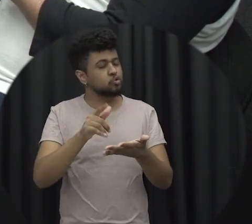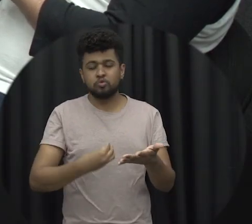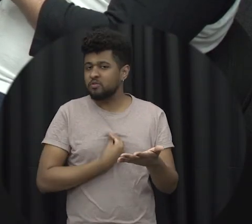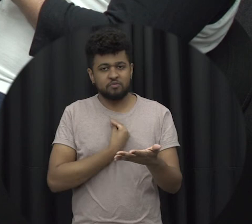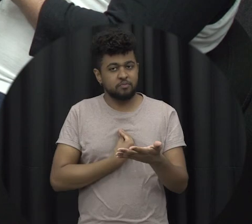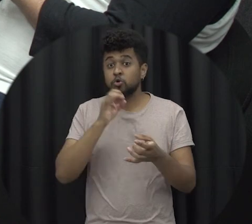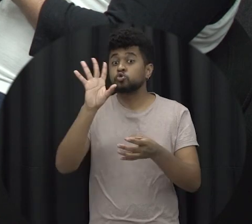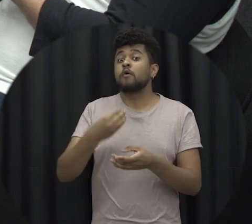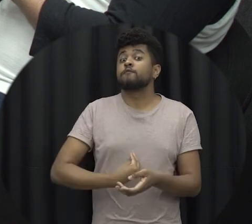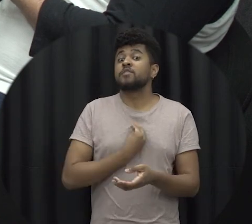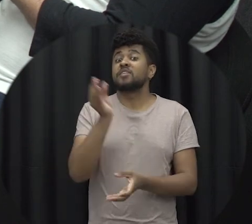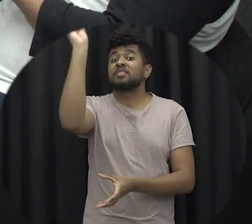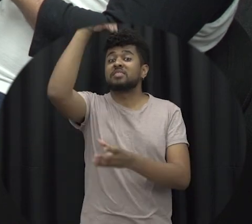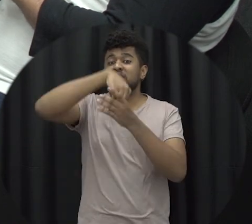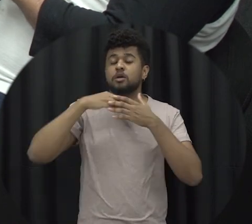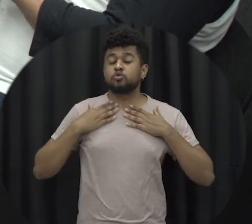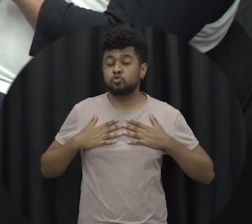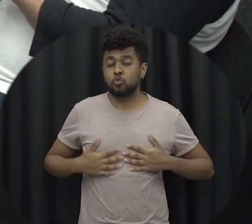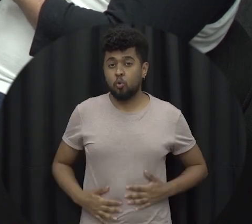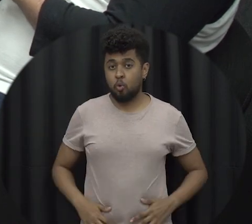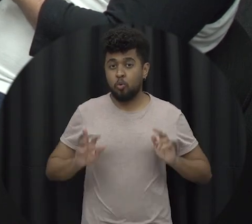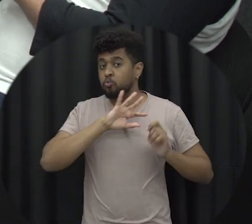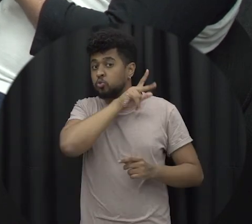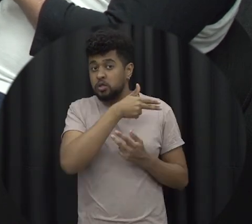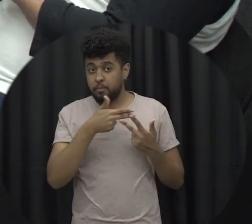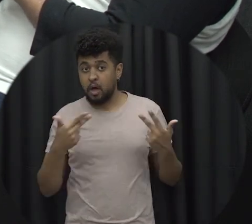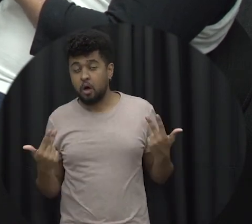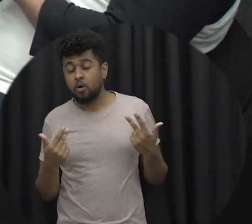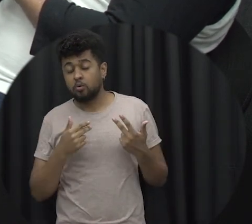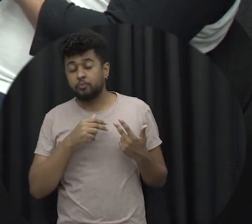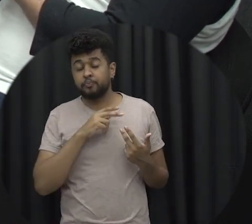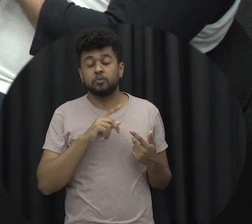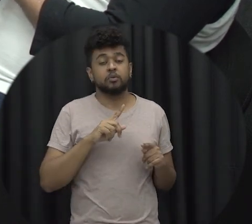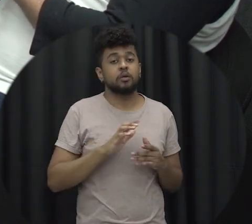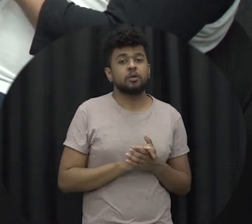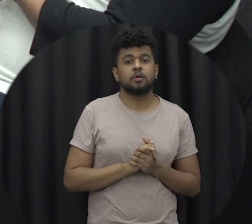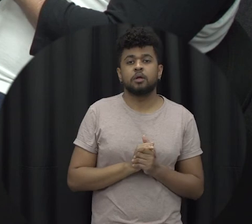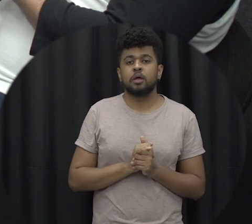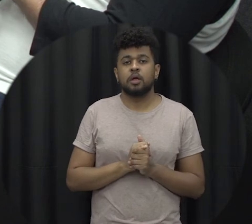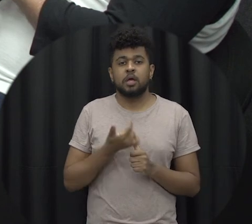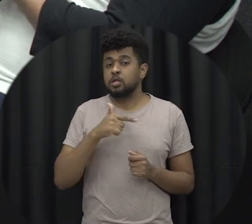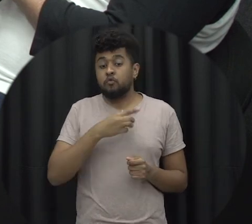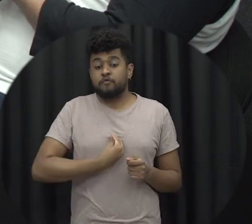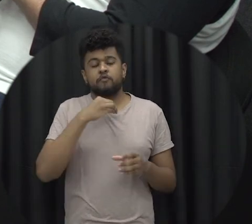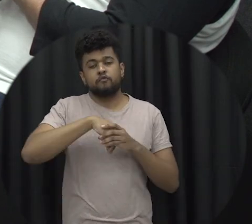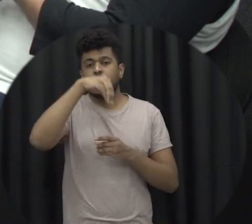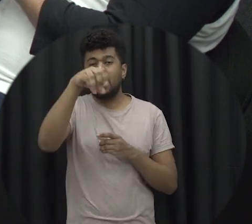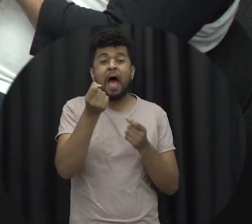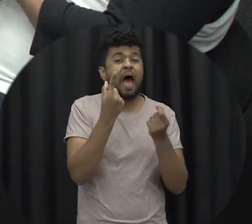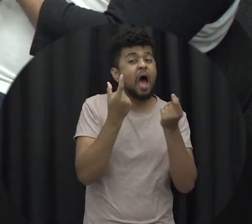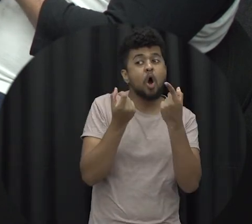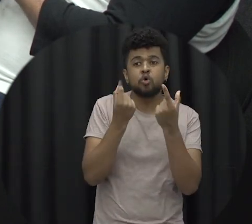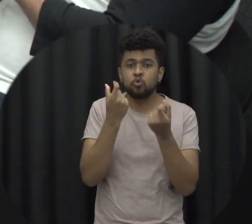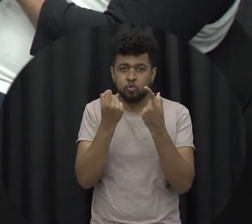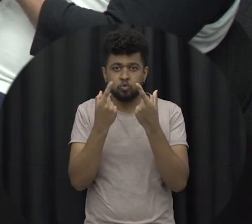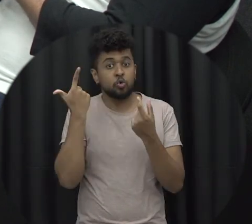vida dele é só dentro do animal, porque ele é anaeróbico. Isso mesmo. É isso mesmo, ele não tem essa sobrevivência. Alguns